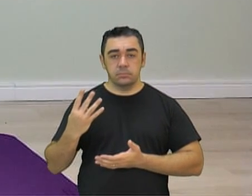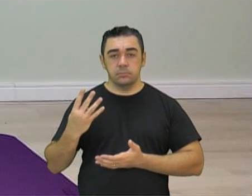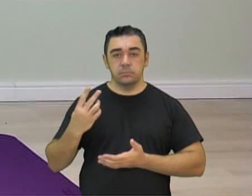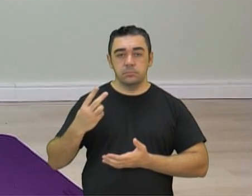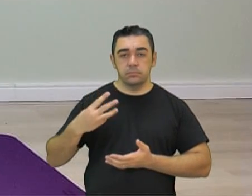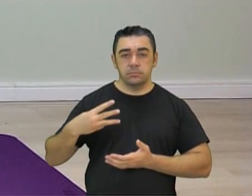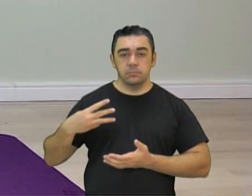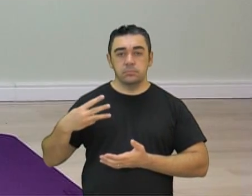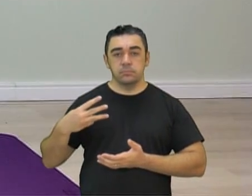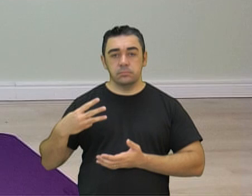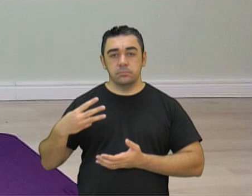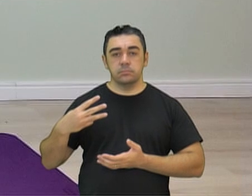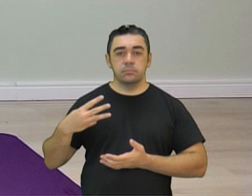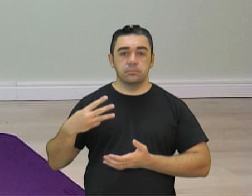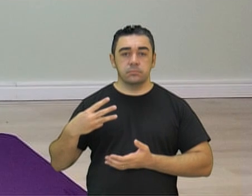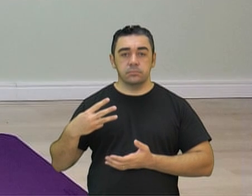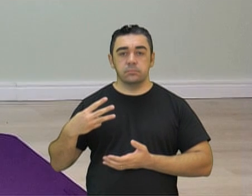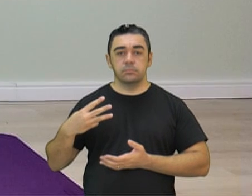3,